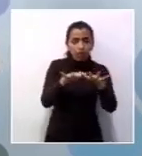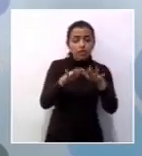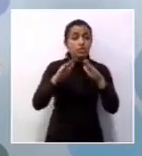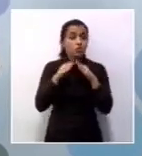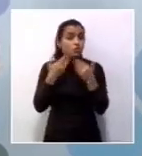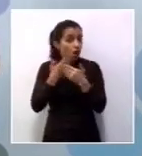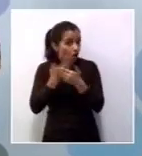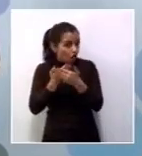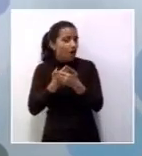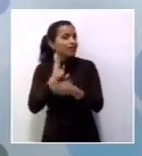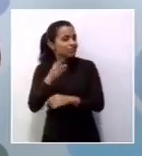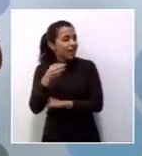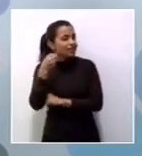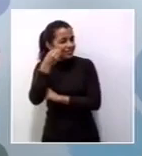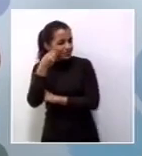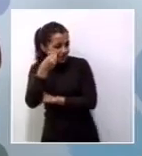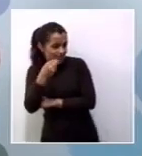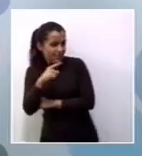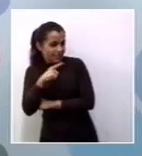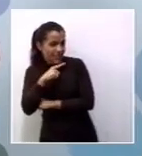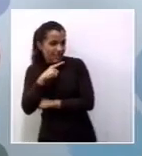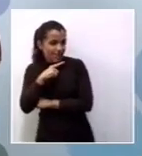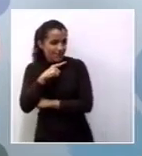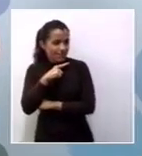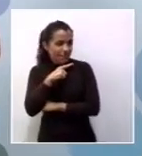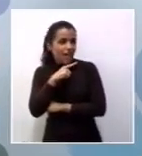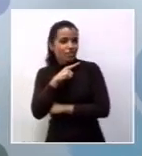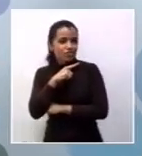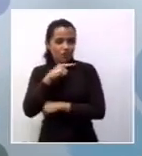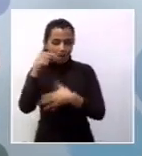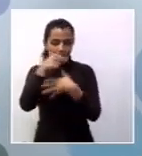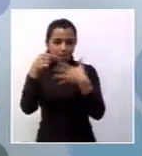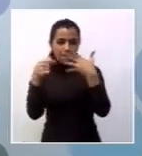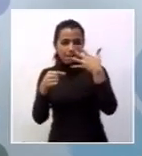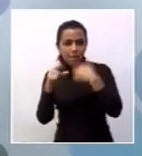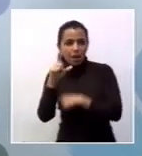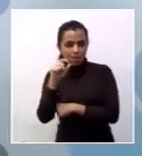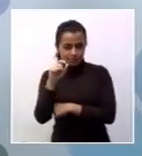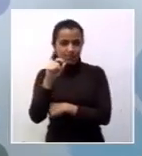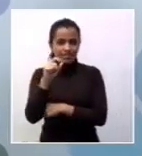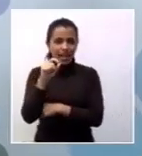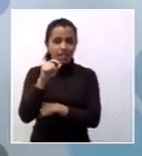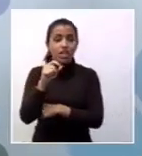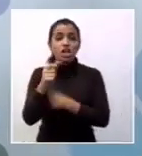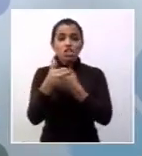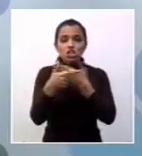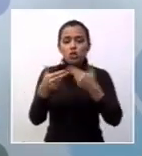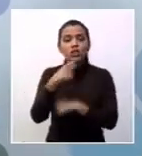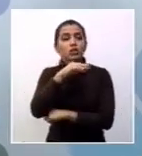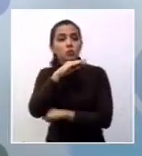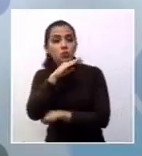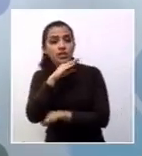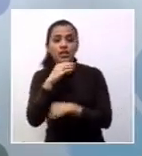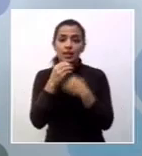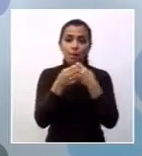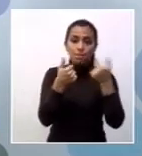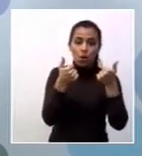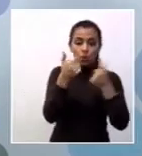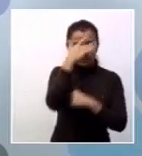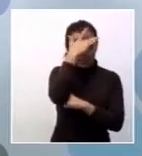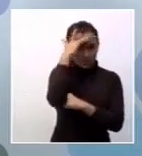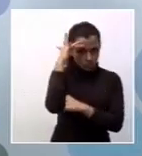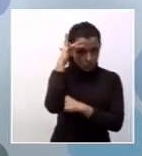né, a gente já teve experiência, por exemplo, dos top 10, que são as pessoas que eles elencam e falam características ruins, né, dessas pessoas. E